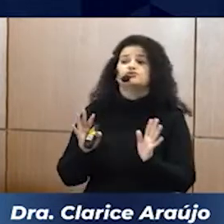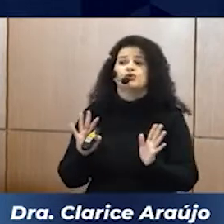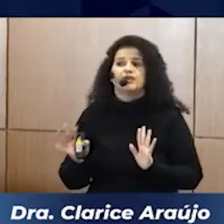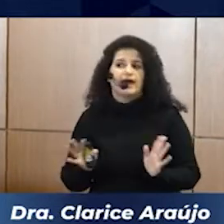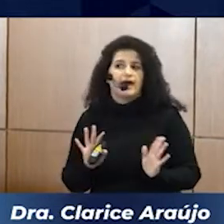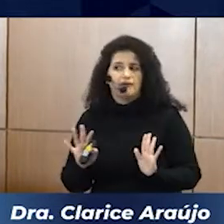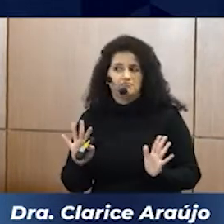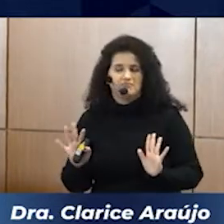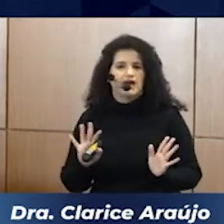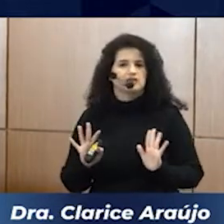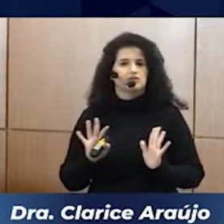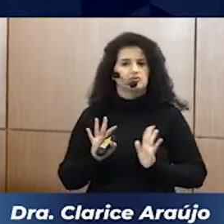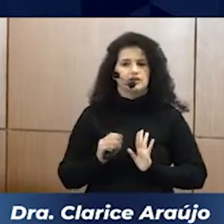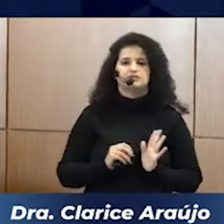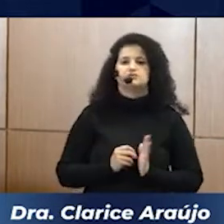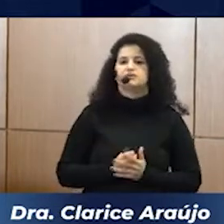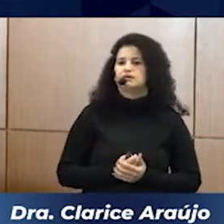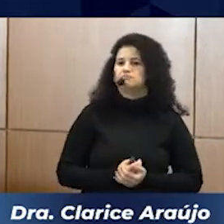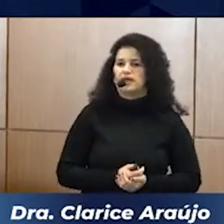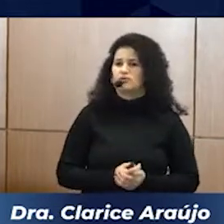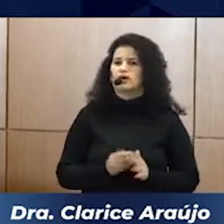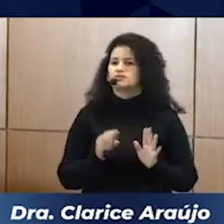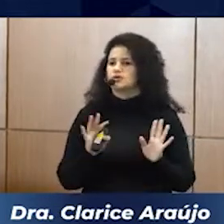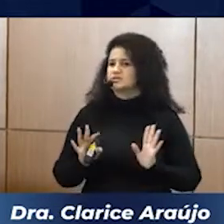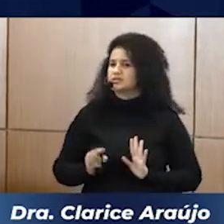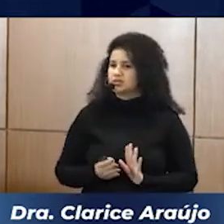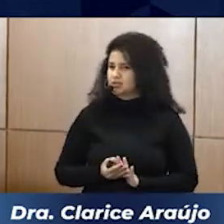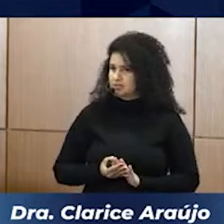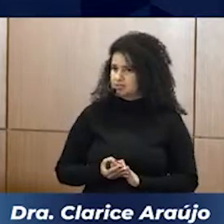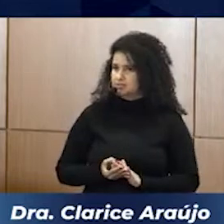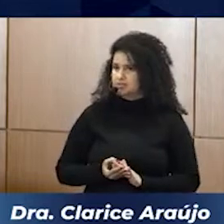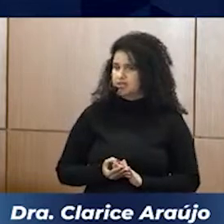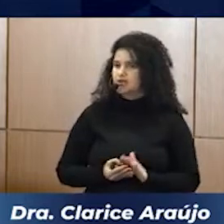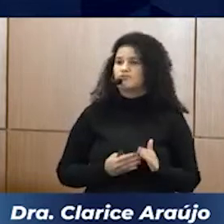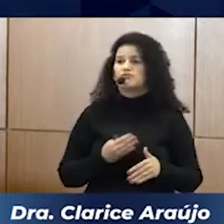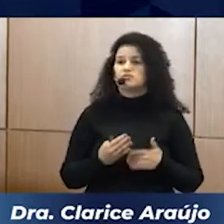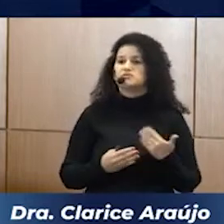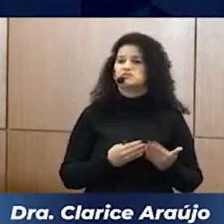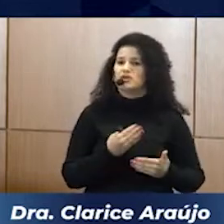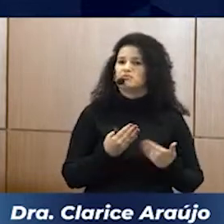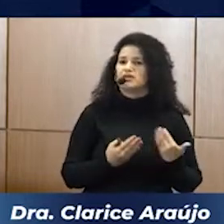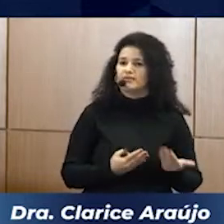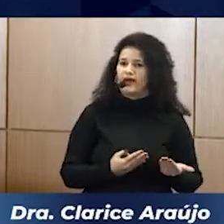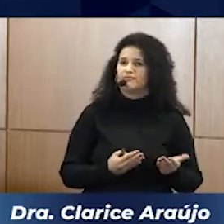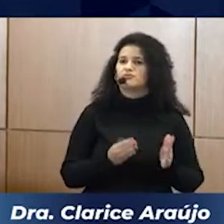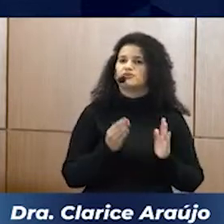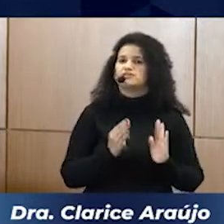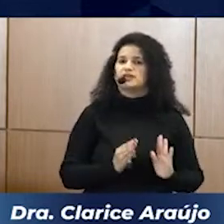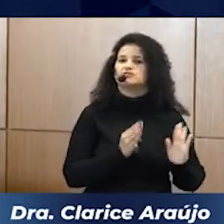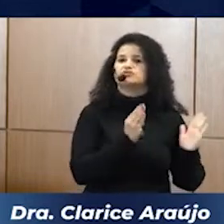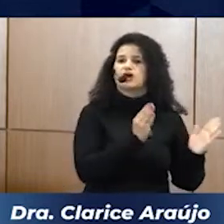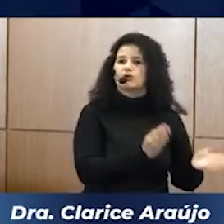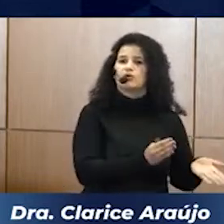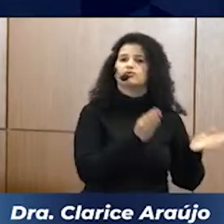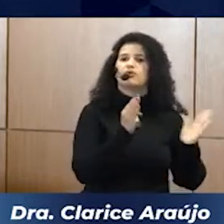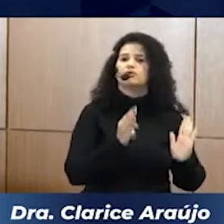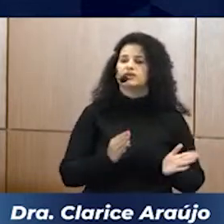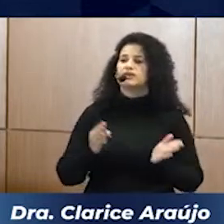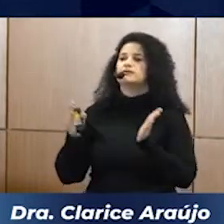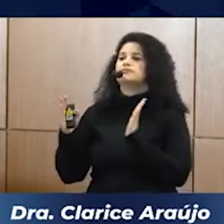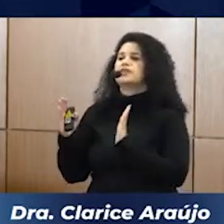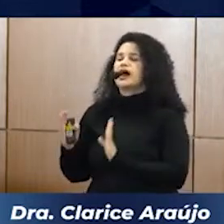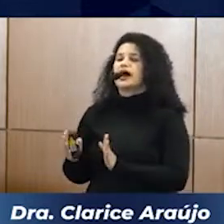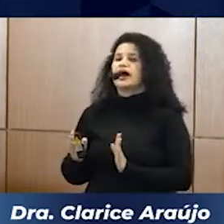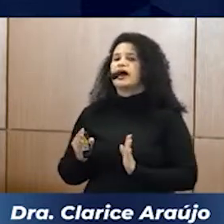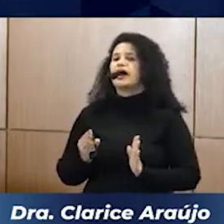vai funcionar aqui no Brasil também com as nossas crianças. Vamos experimentar, vamos fazer isso de acordo com o